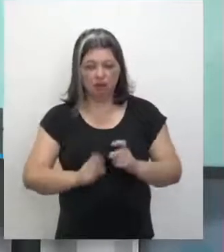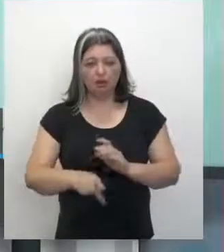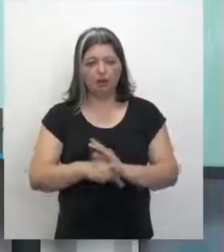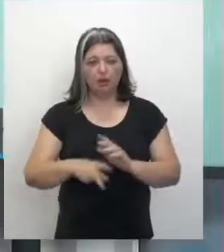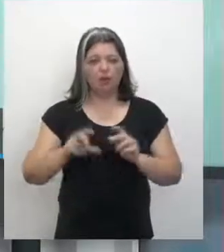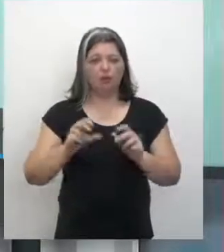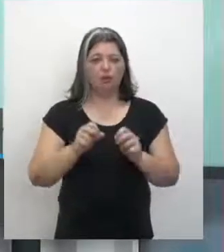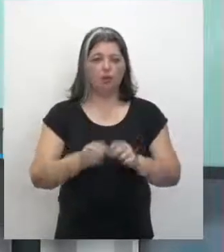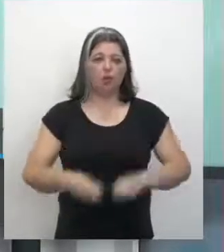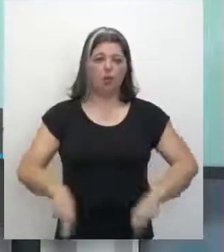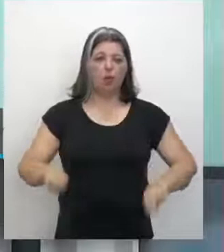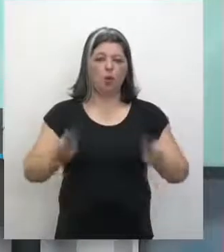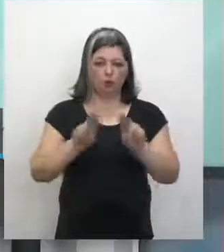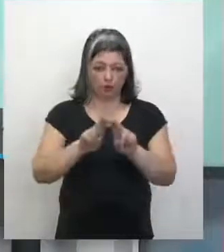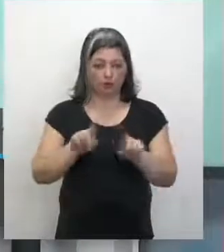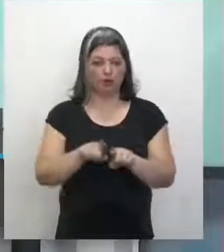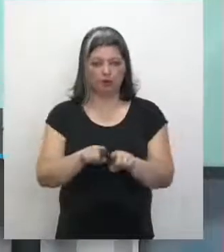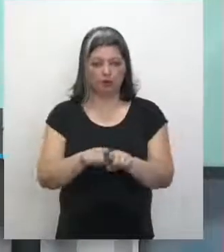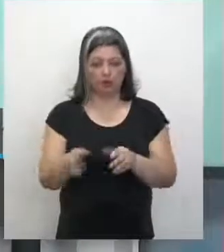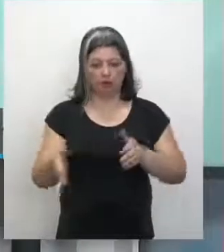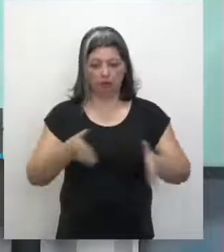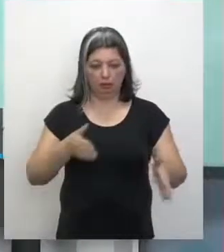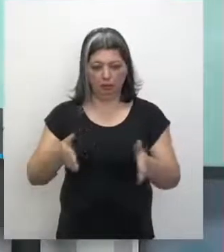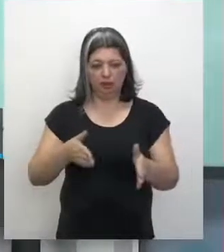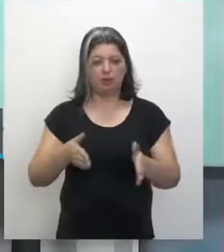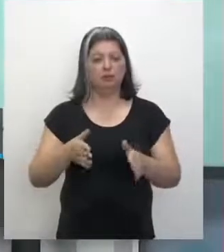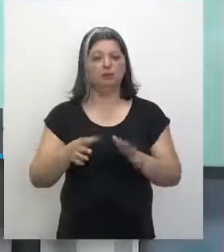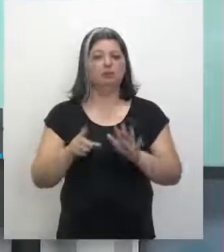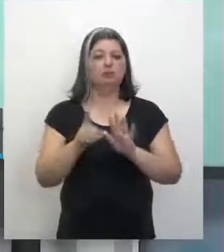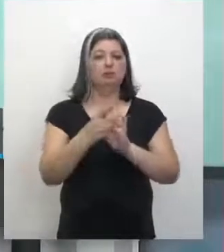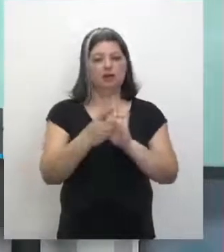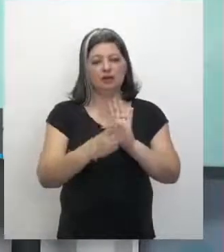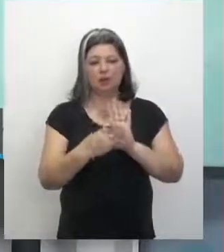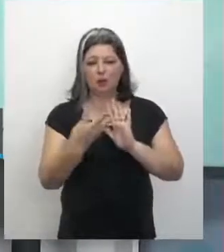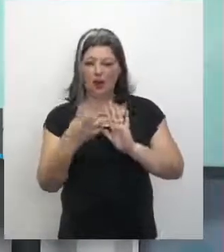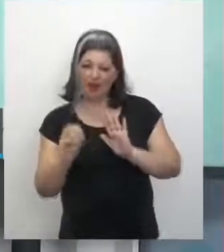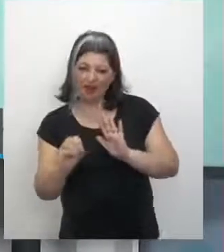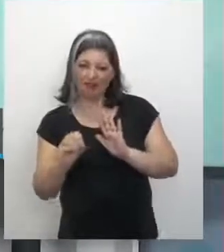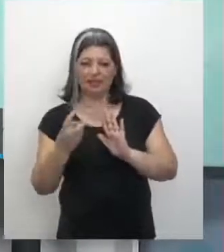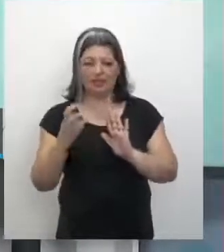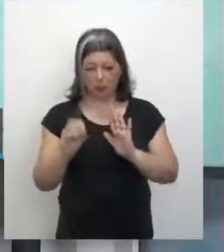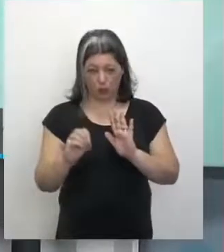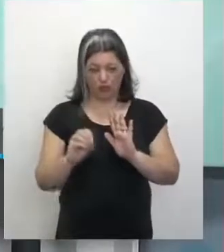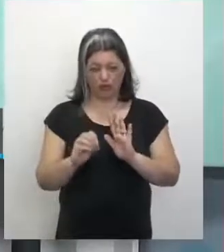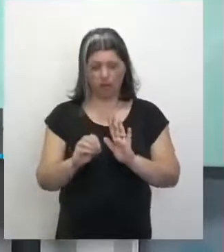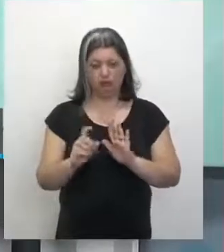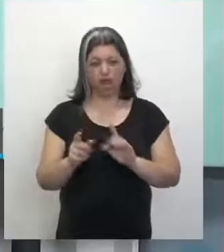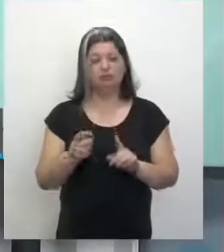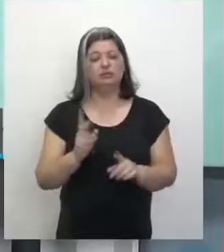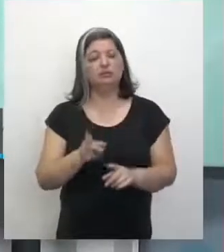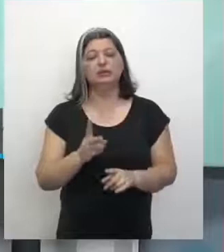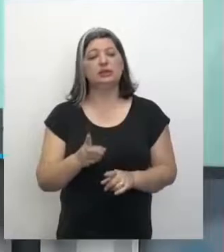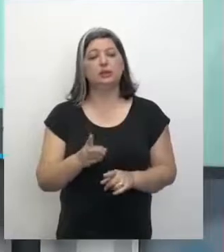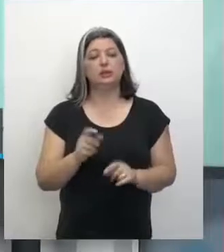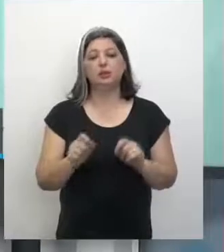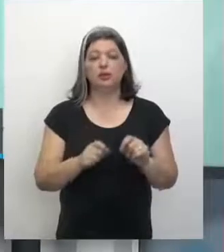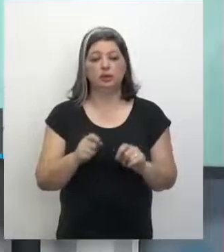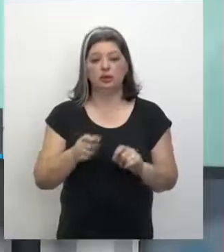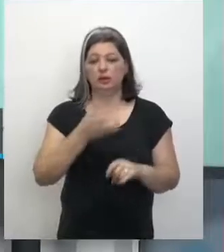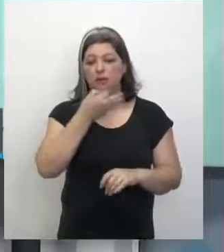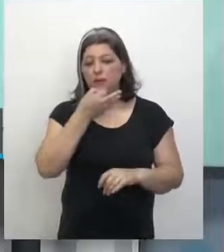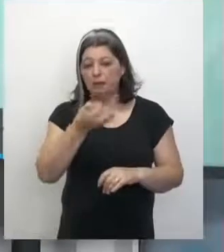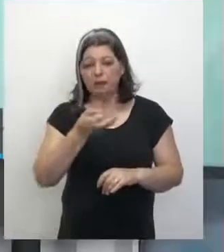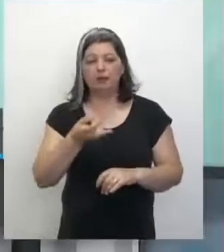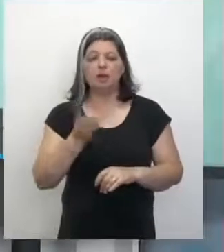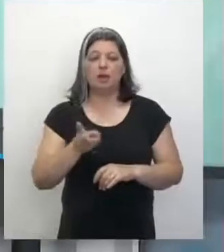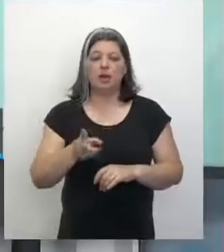né, principalmente nesses períodos aí, década de 40, década de 50, as decisões, né, sempre feitas aí pelos homens,